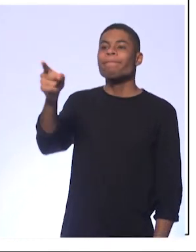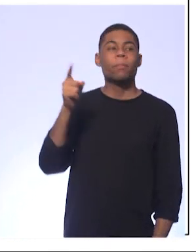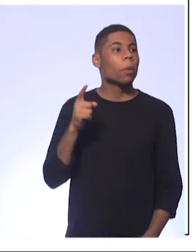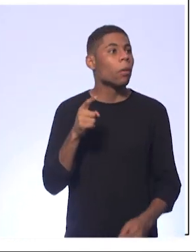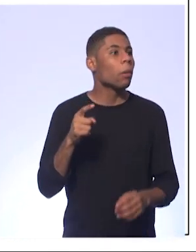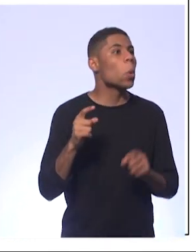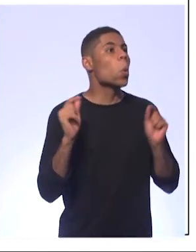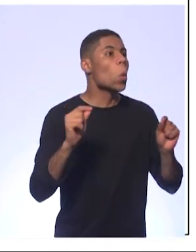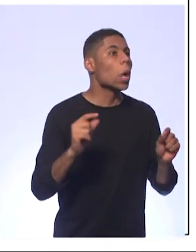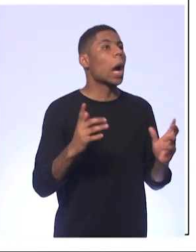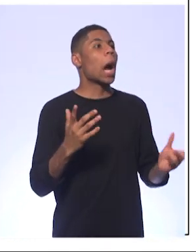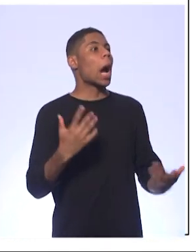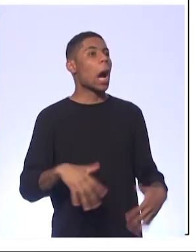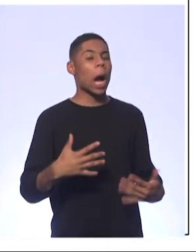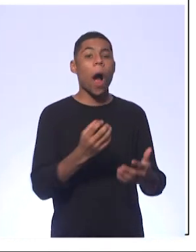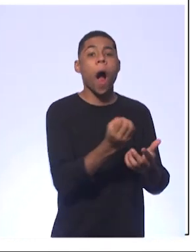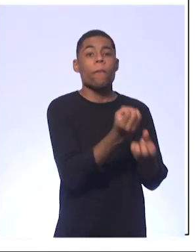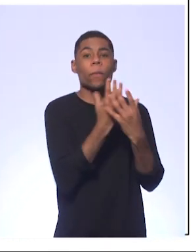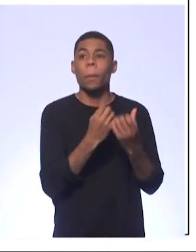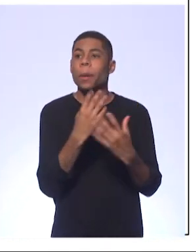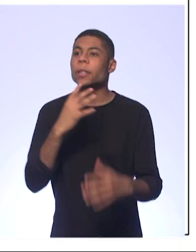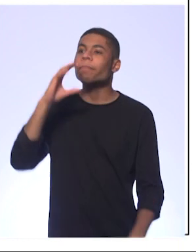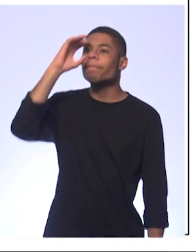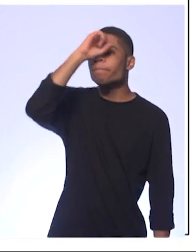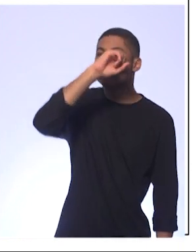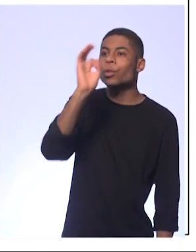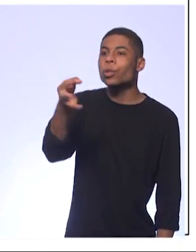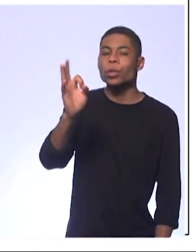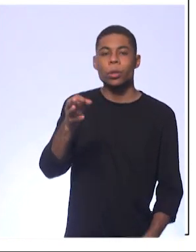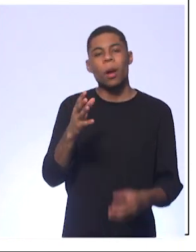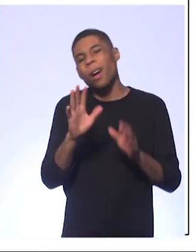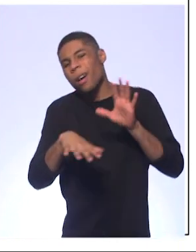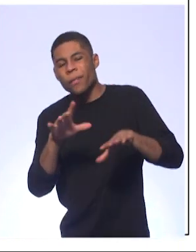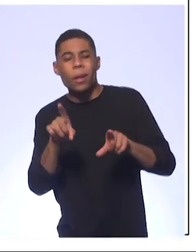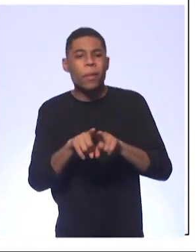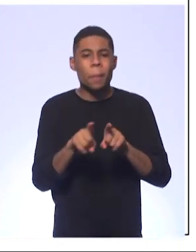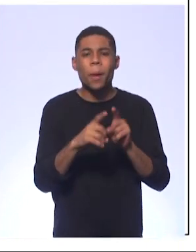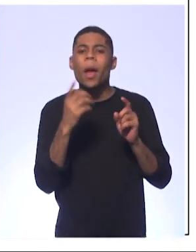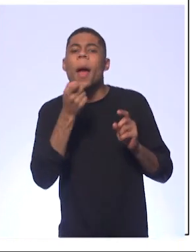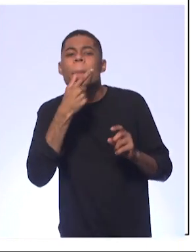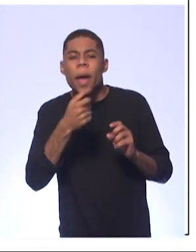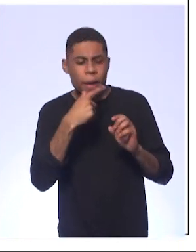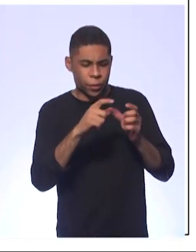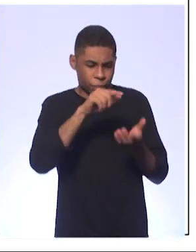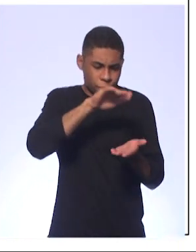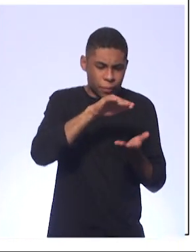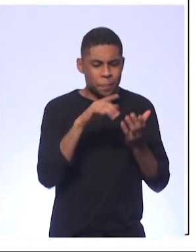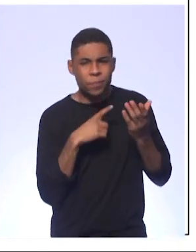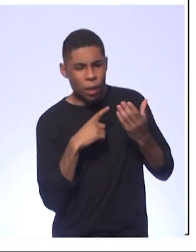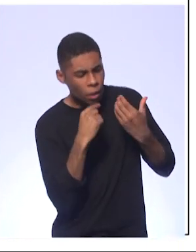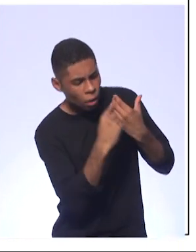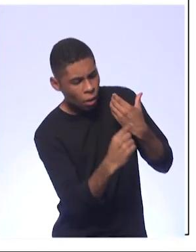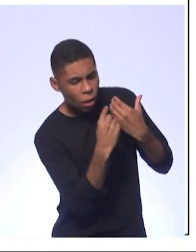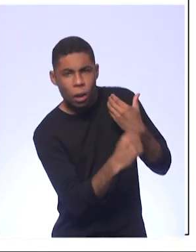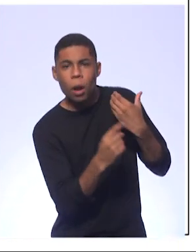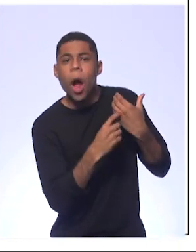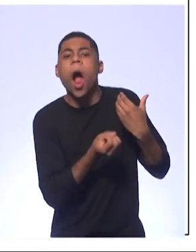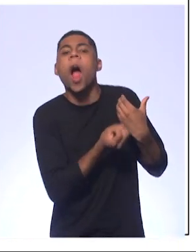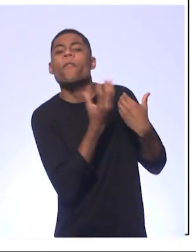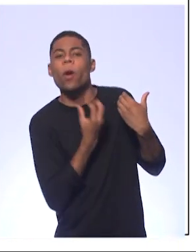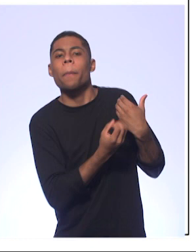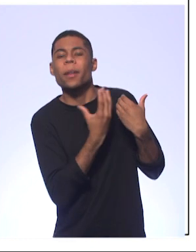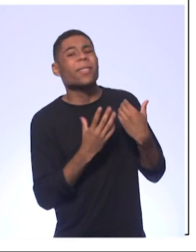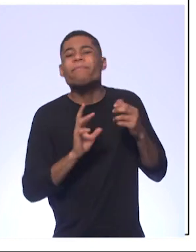seja no necessário, como nas bulas de remédio, mas seja também por prazer, para a informação. Mas há um terceiro